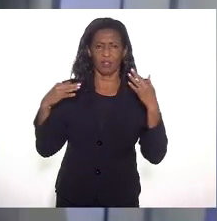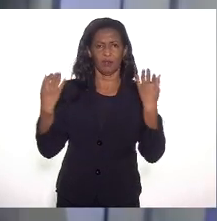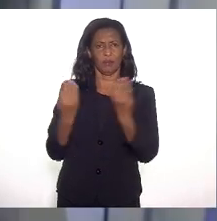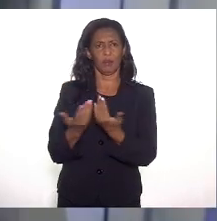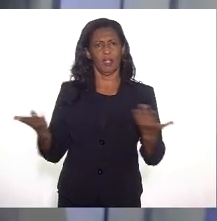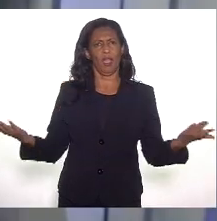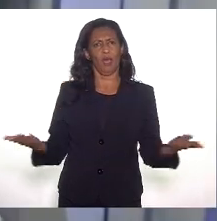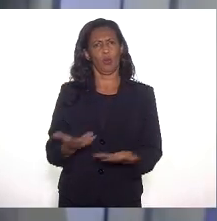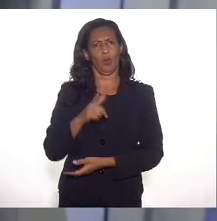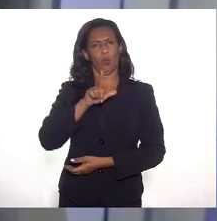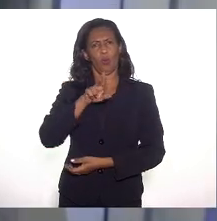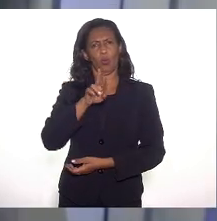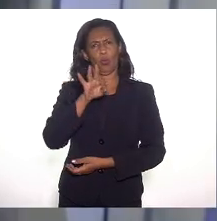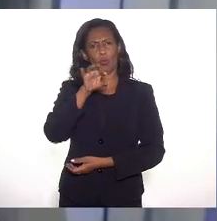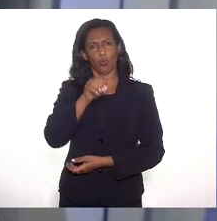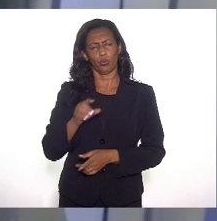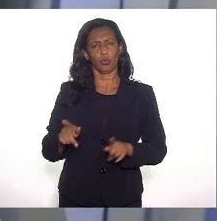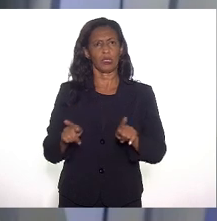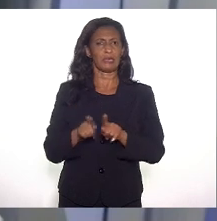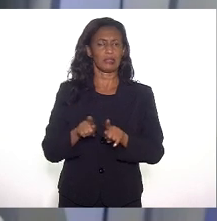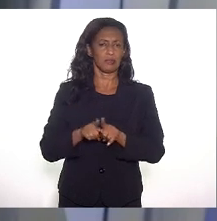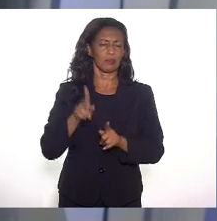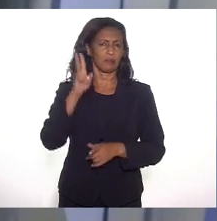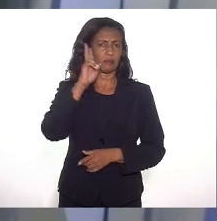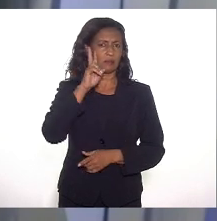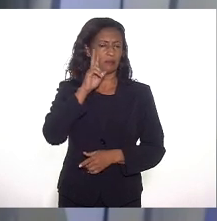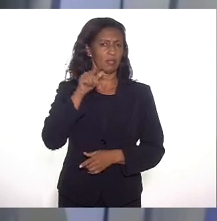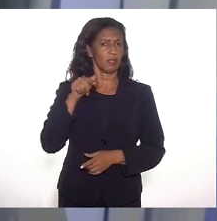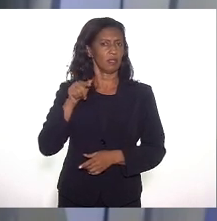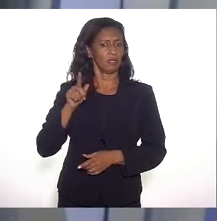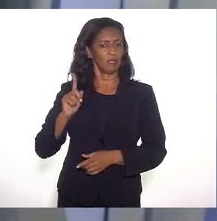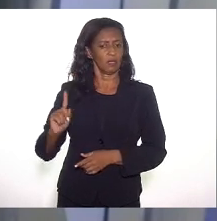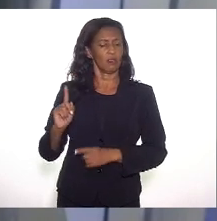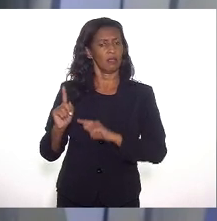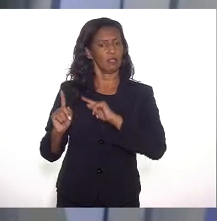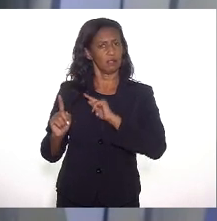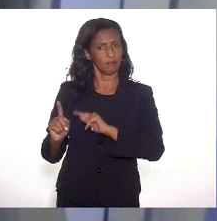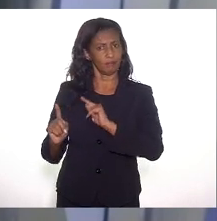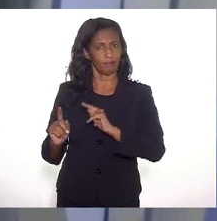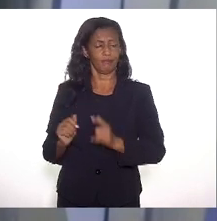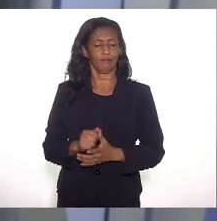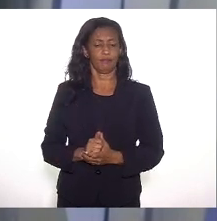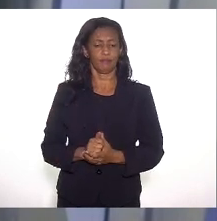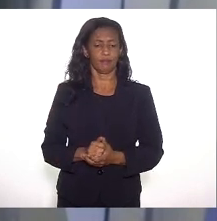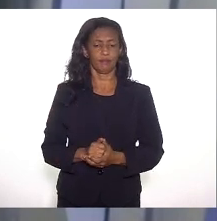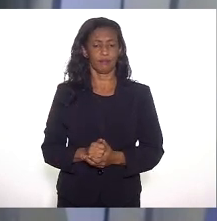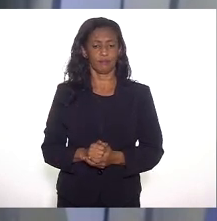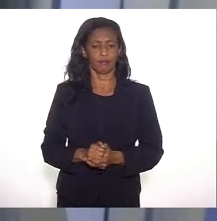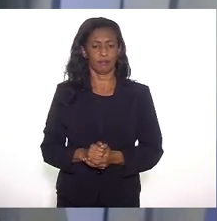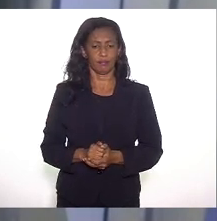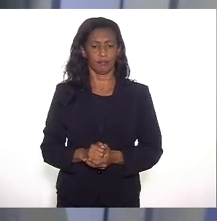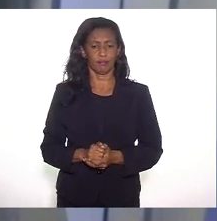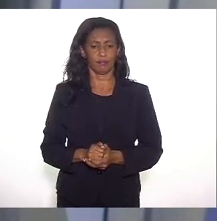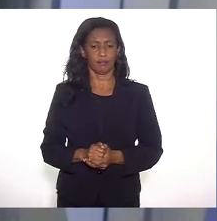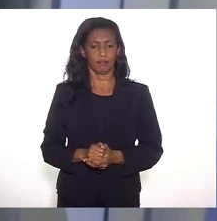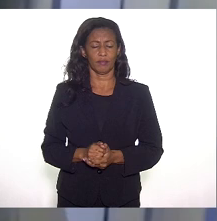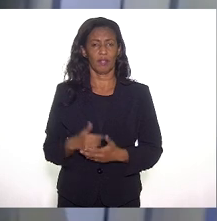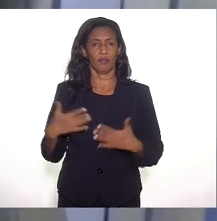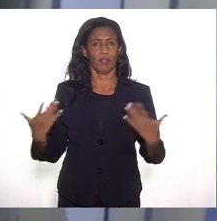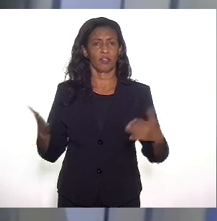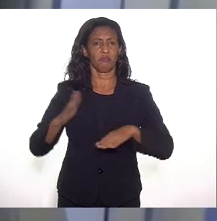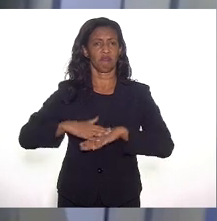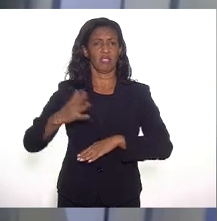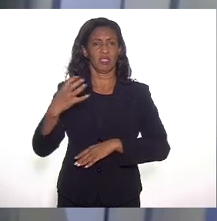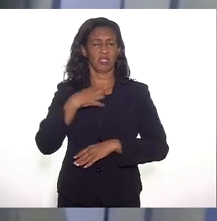agora enlutada e, sobretudo, realçar este que é, e aí me dirigindo a Vossa Excelência diretamente, faz ainda mais